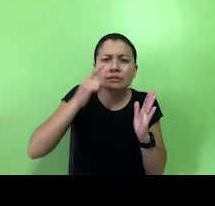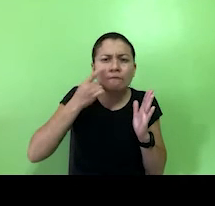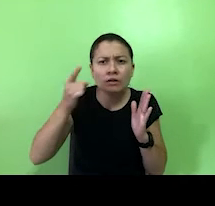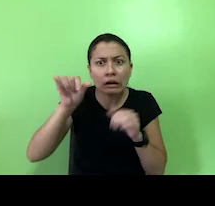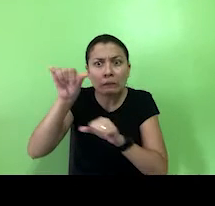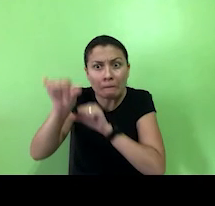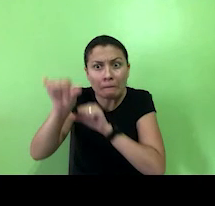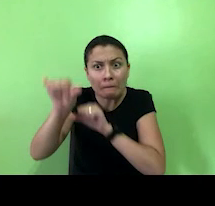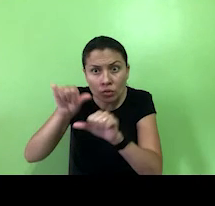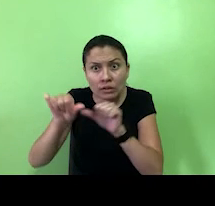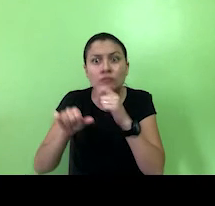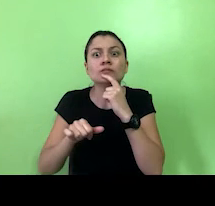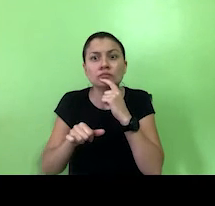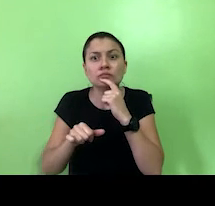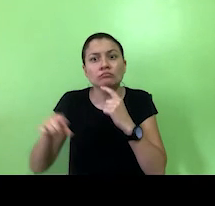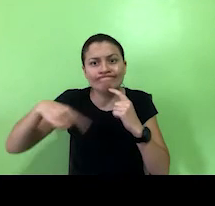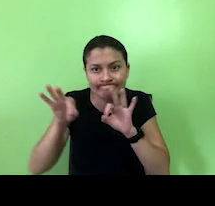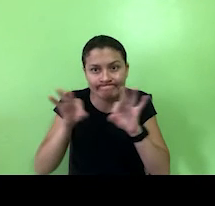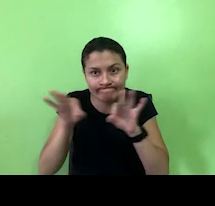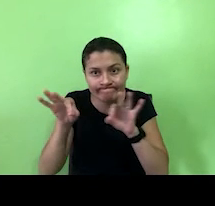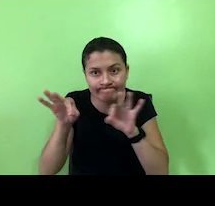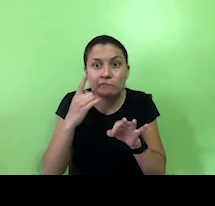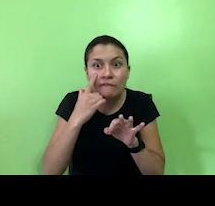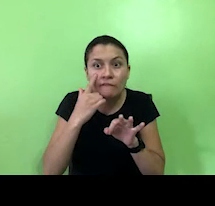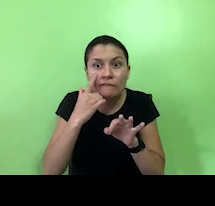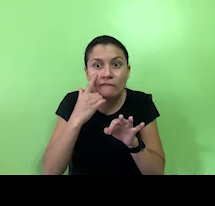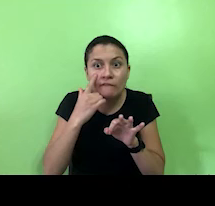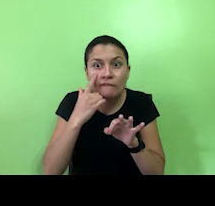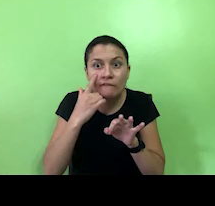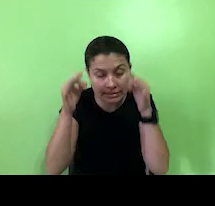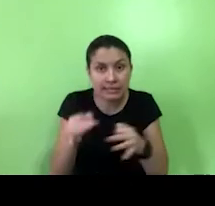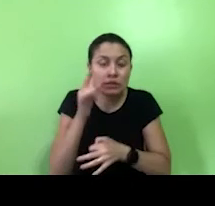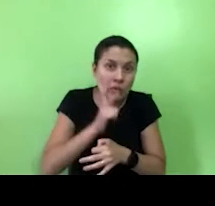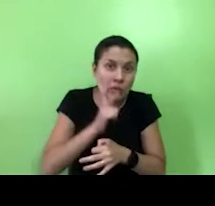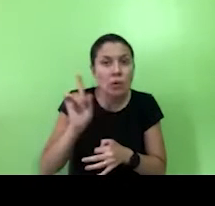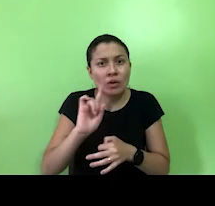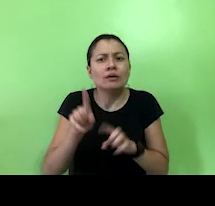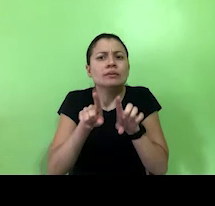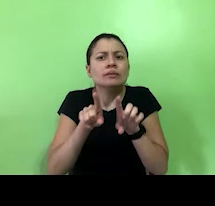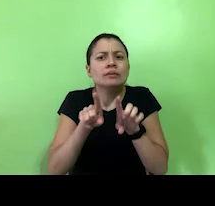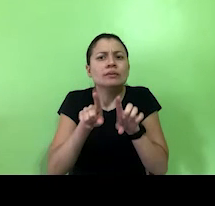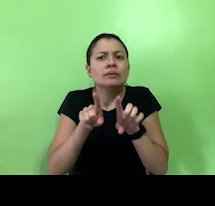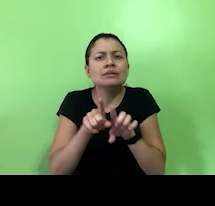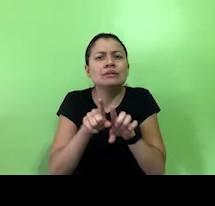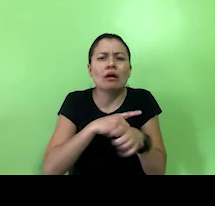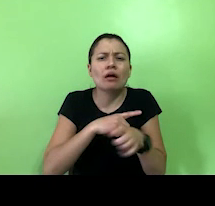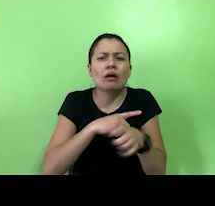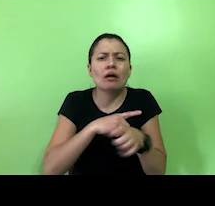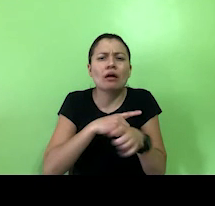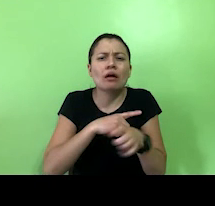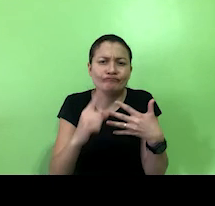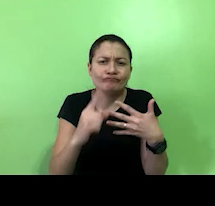no teste, a gente fazia um piloto para saber se a gente estava seguro sobre aquilo. A gente levantou aí 19 hipóteses, 15